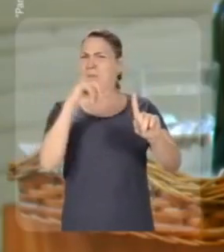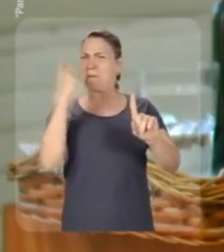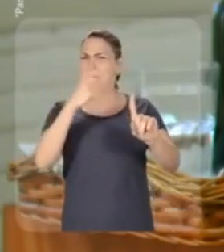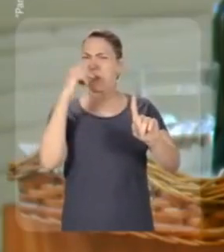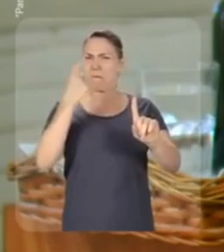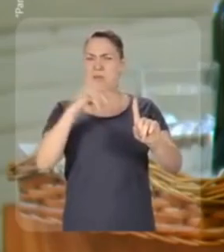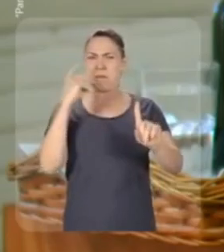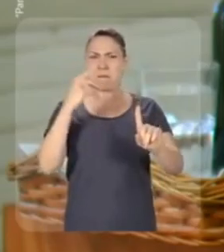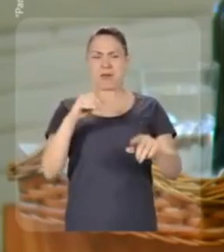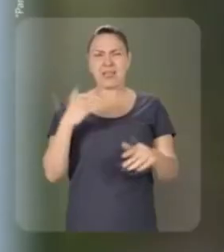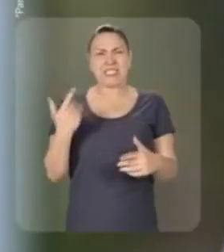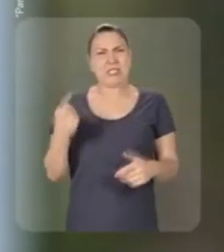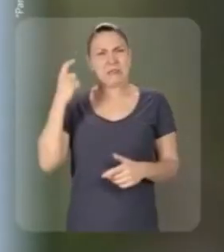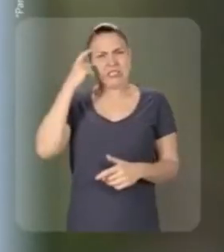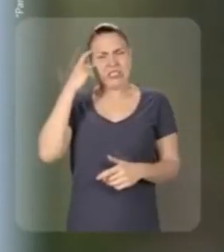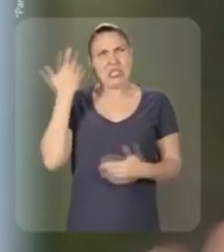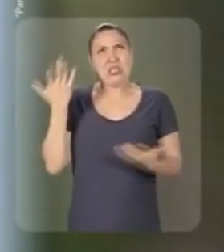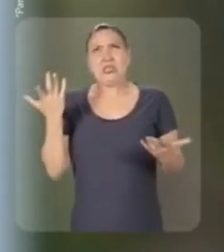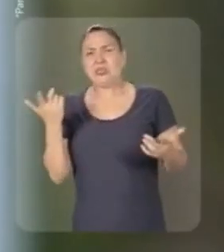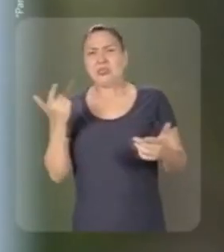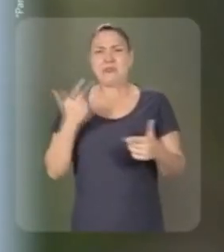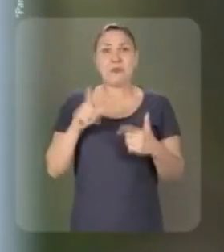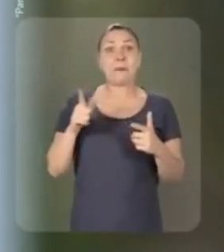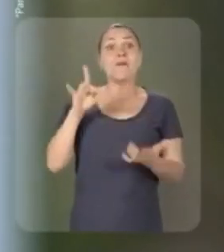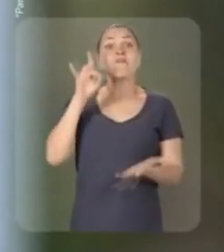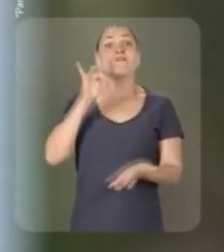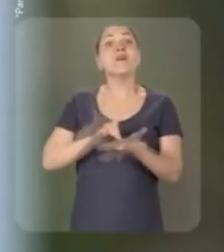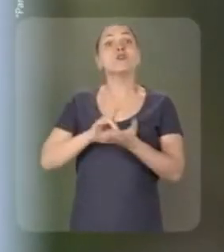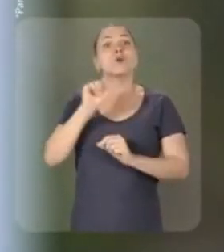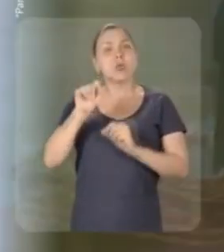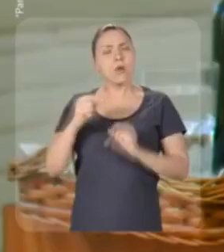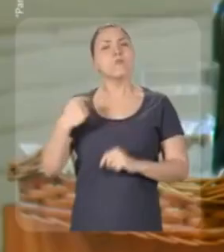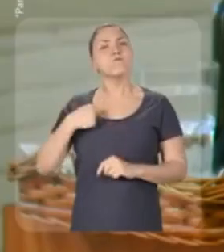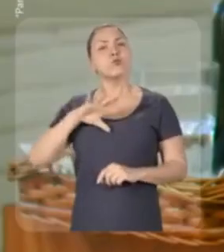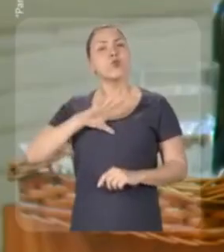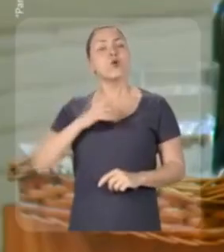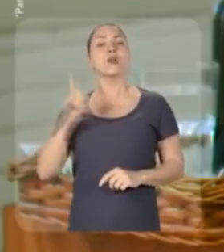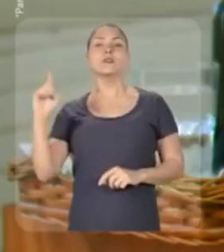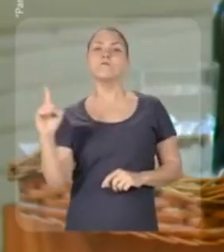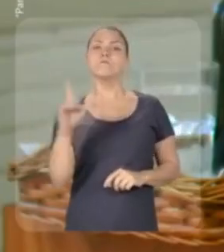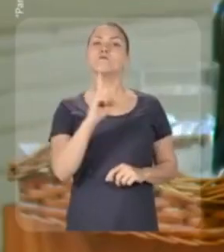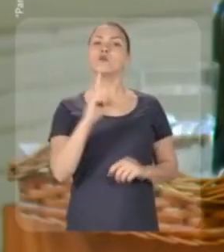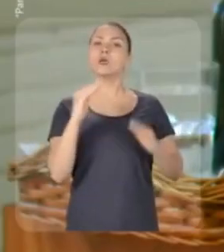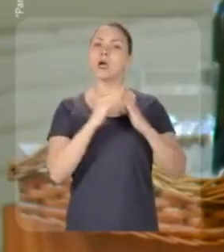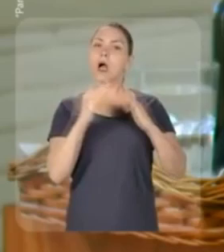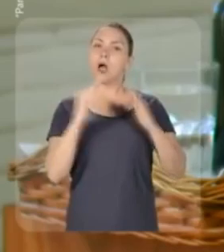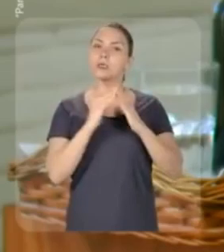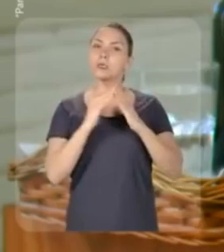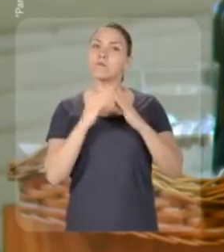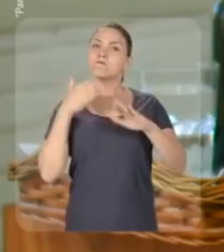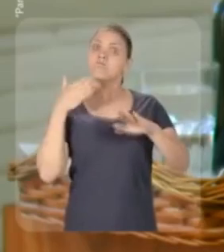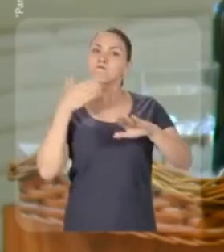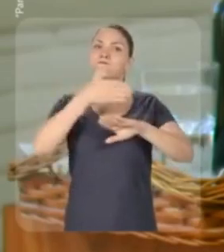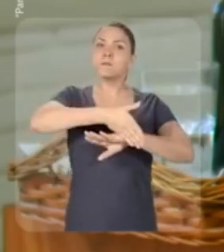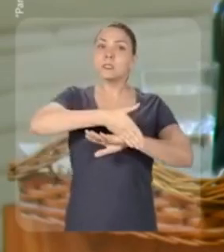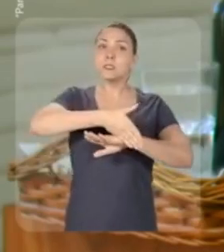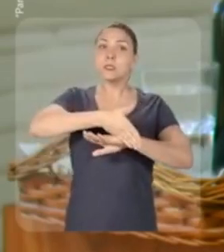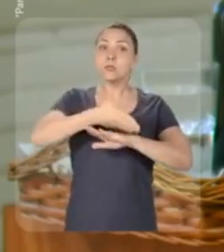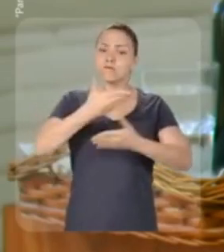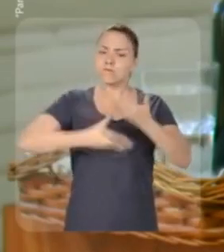da imprensa, que acharam que abriu um precedente. Hoje o fato é que fui lá e entrei na